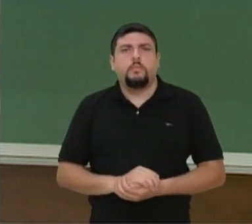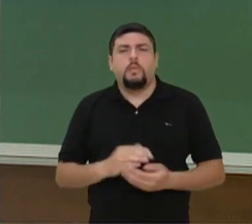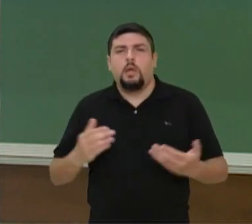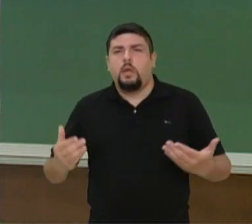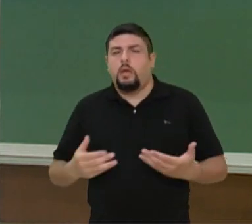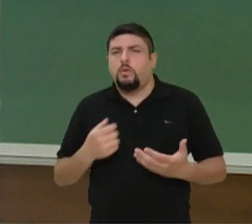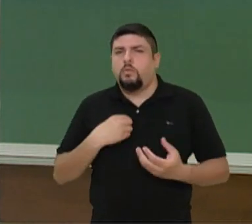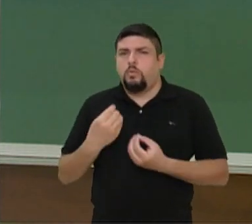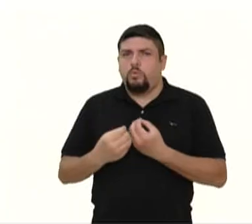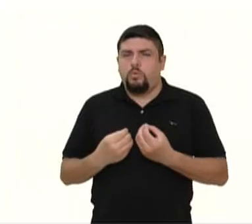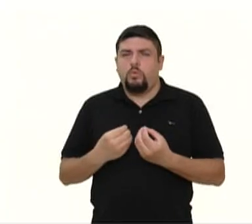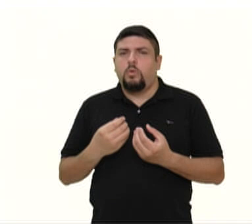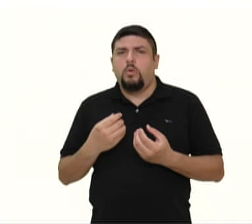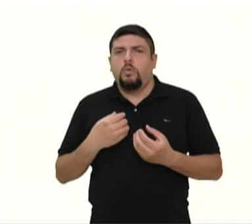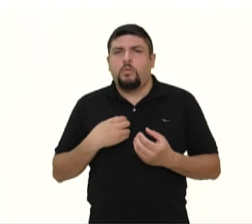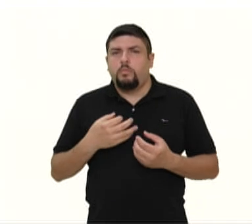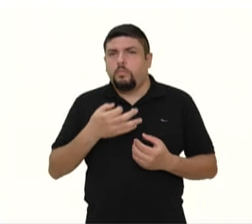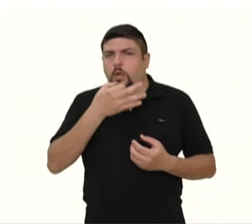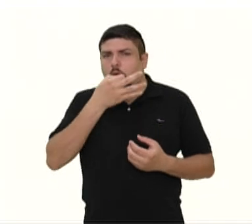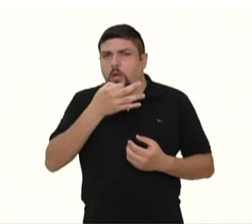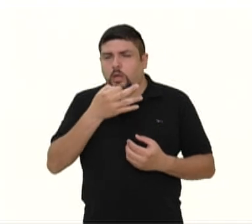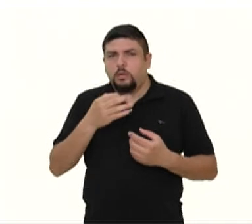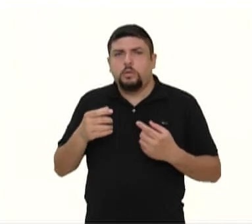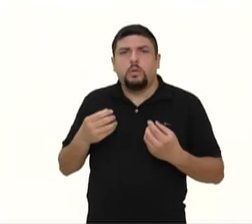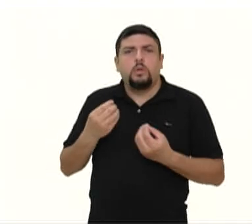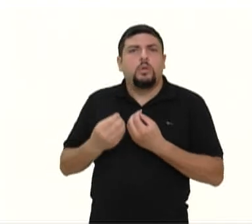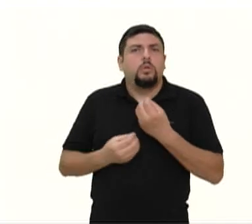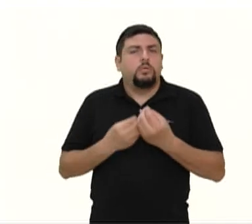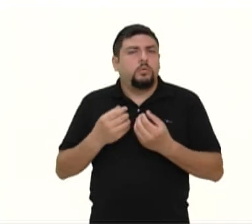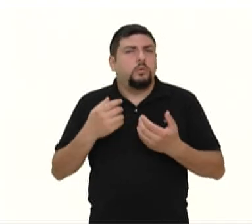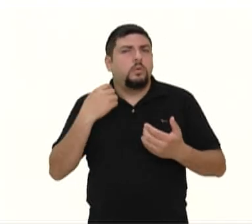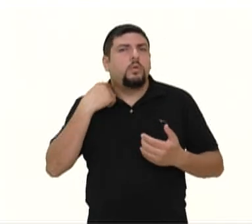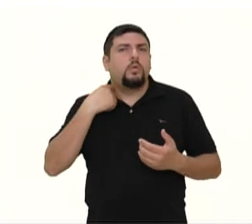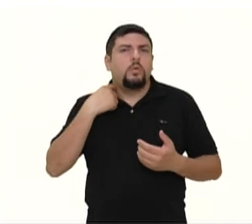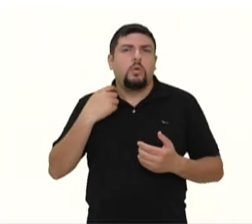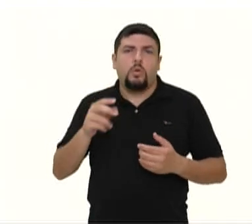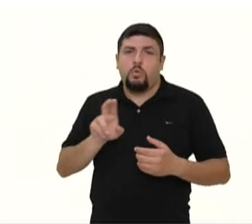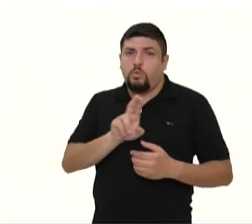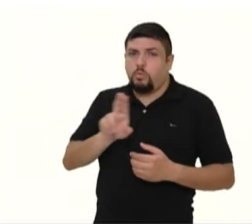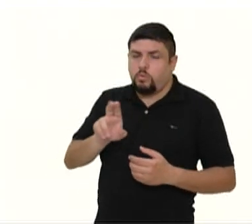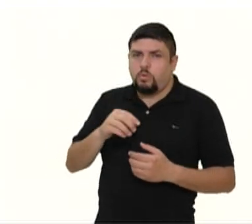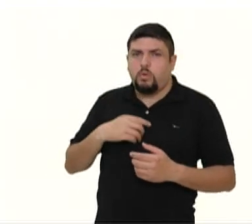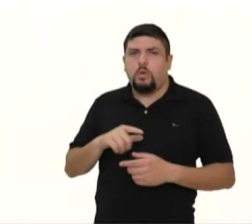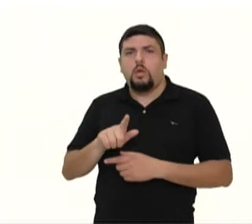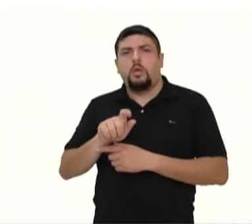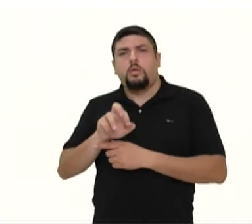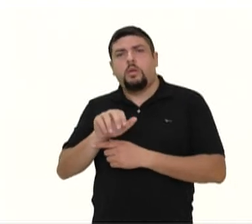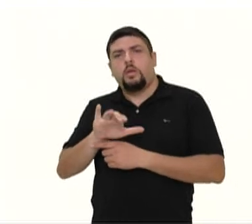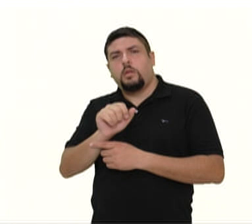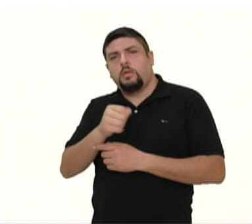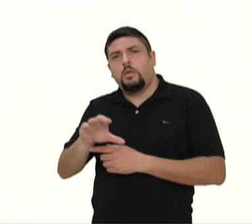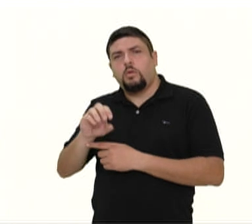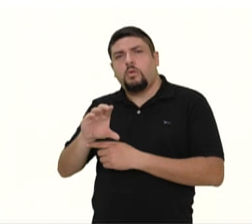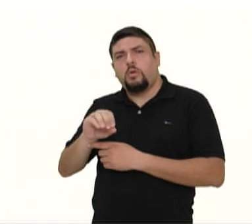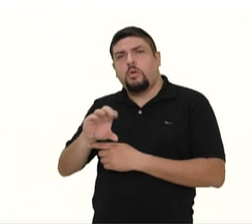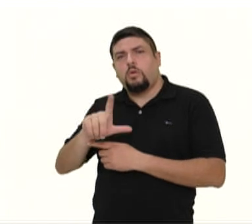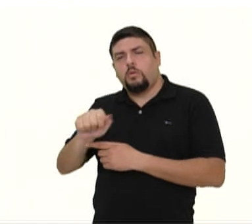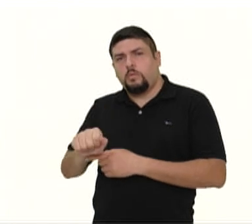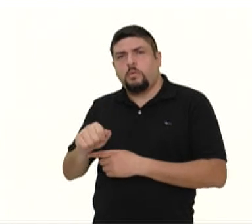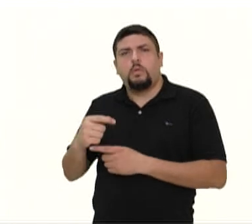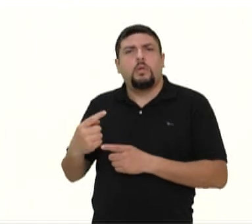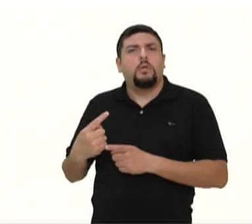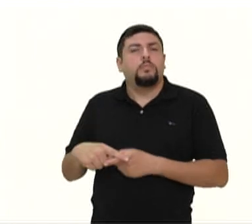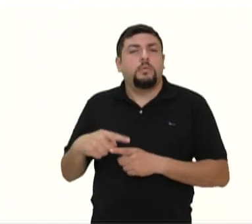agora extemporânea, justamente que traz o nome aí, Geração Coca-Cola. A crítica é extemporânea porque